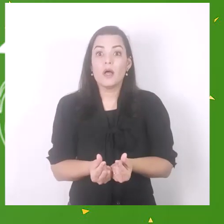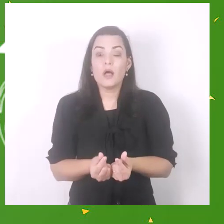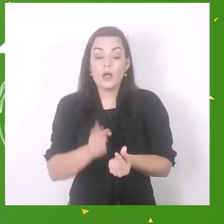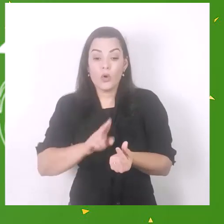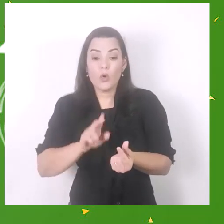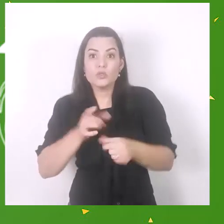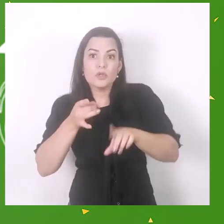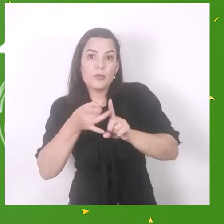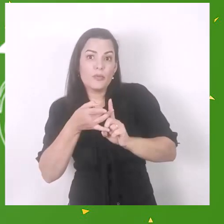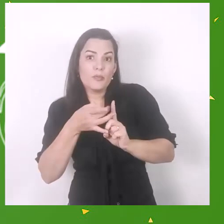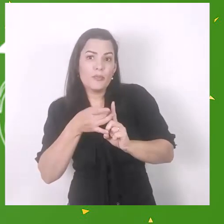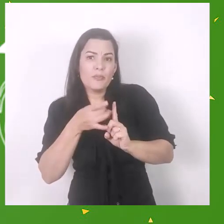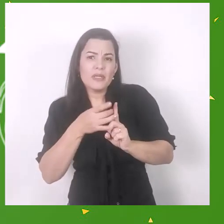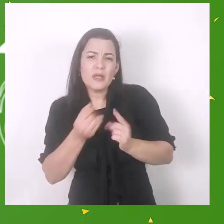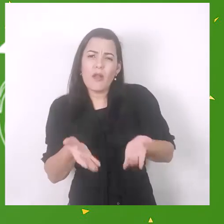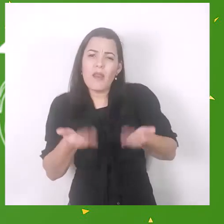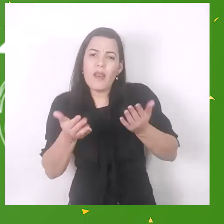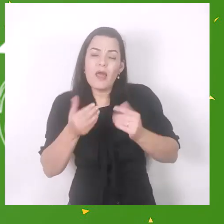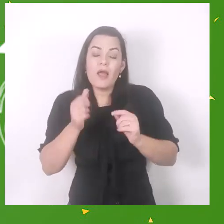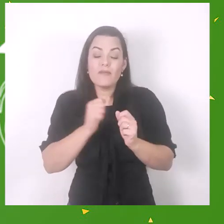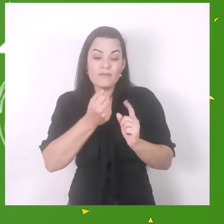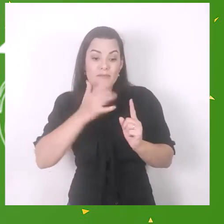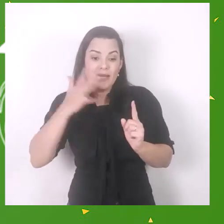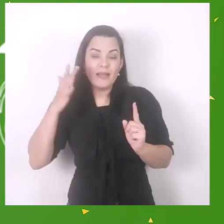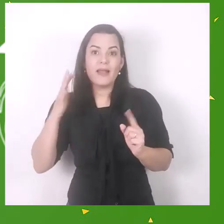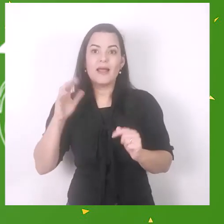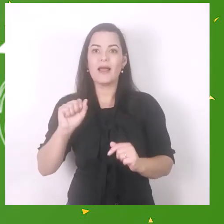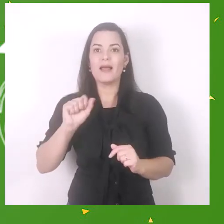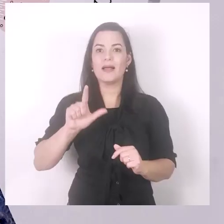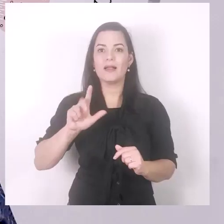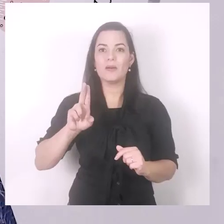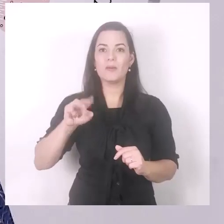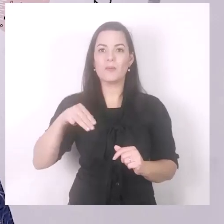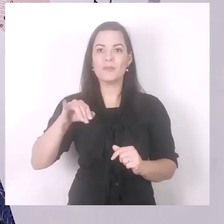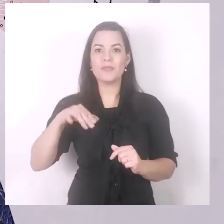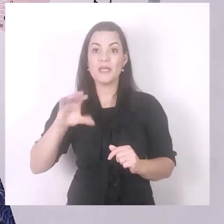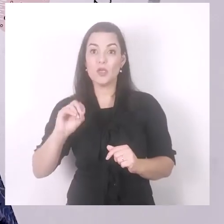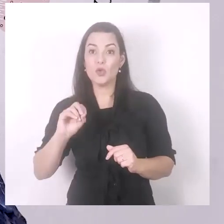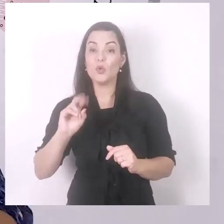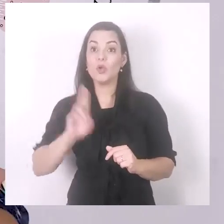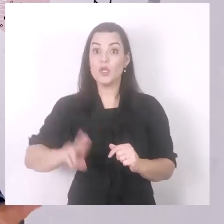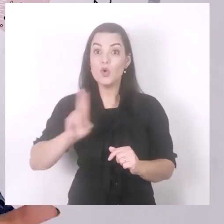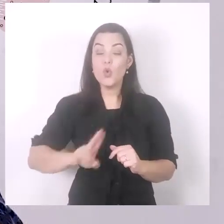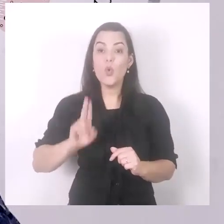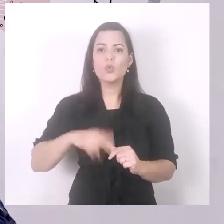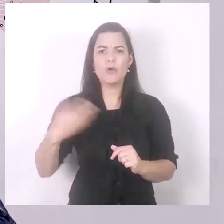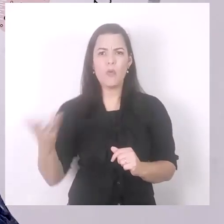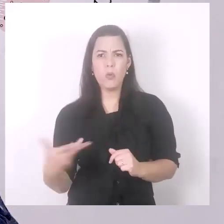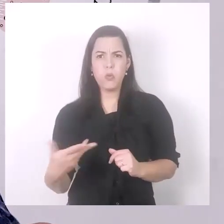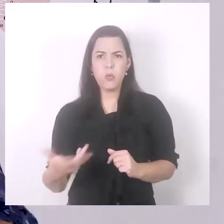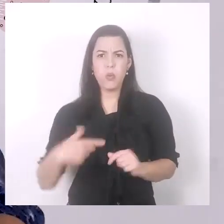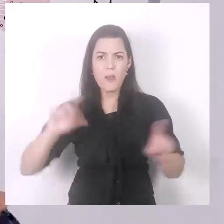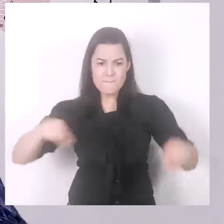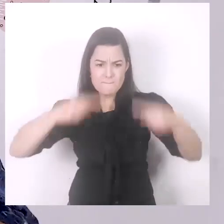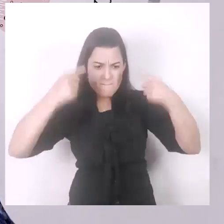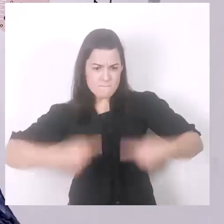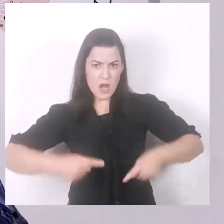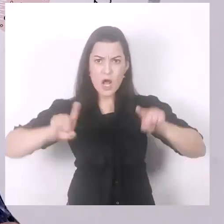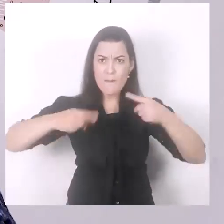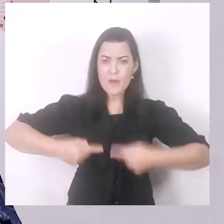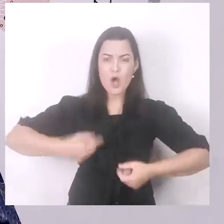deixa a bicicleta tão leve e é utilizada em grandes competições, porque aí ela deixa a bike